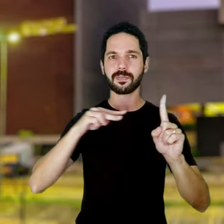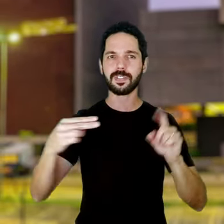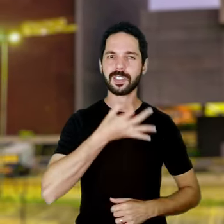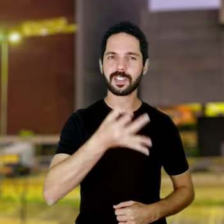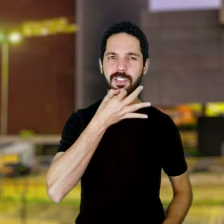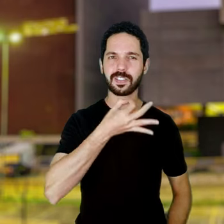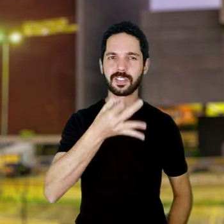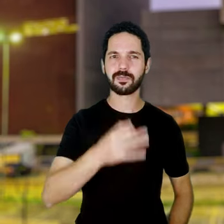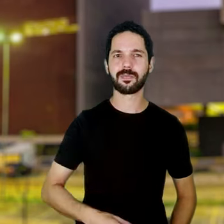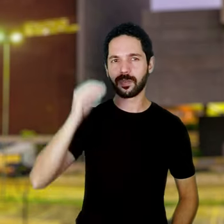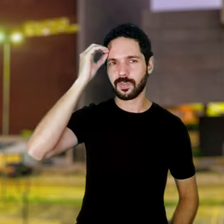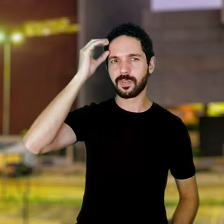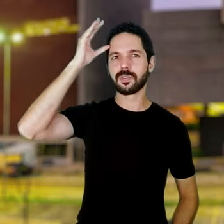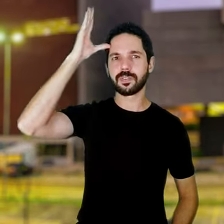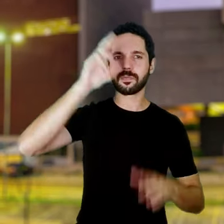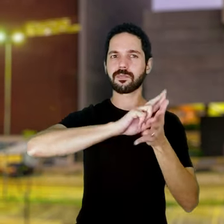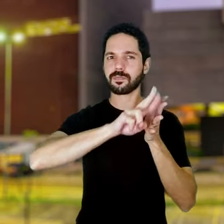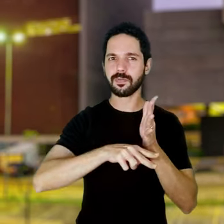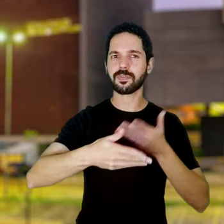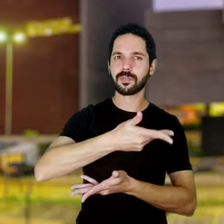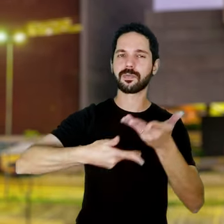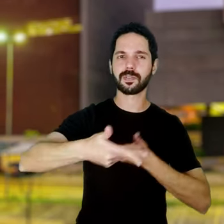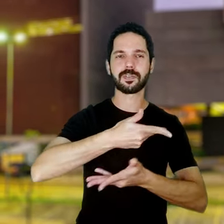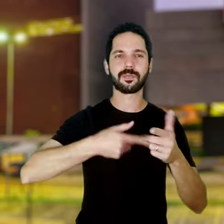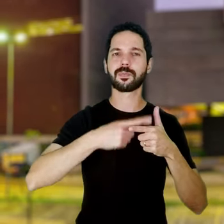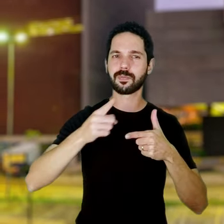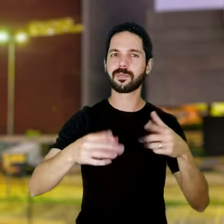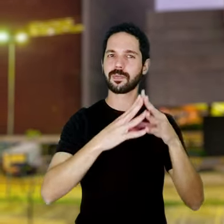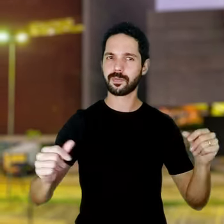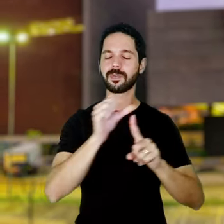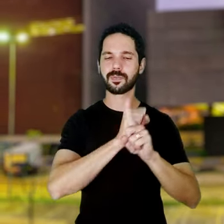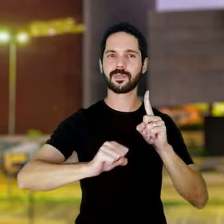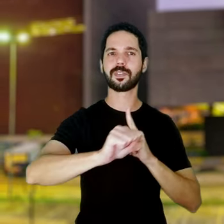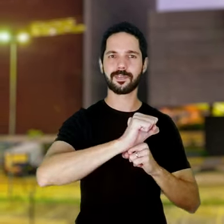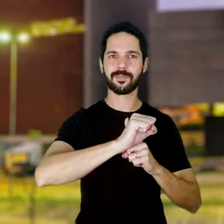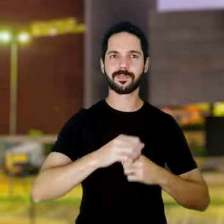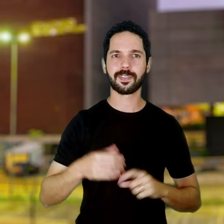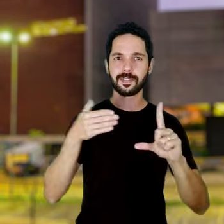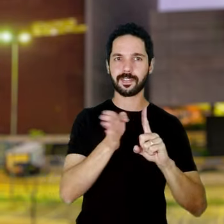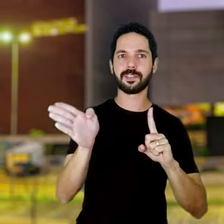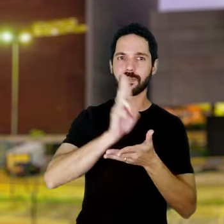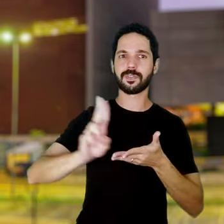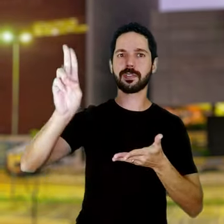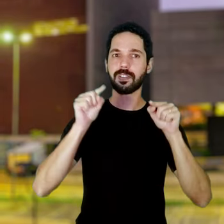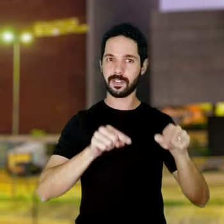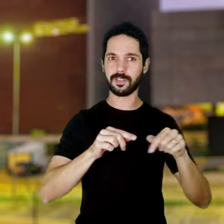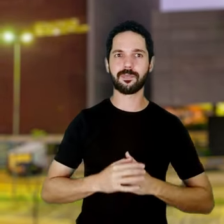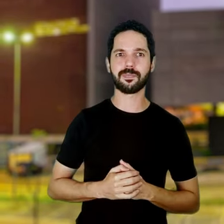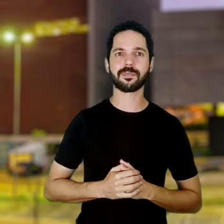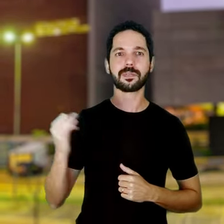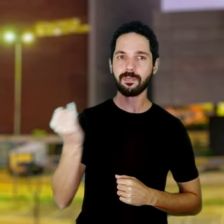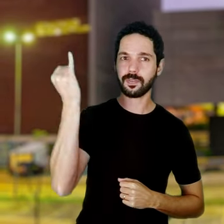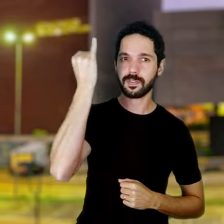visão crítica para que tais conhecimentos sejam aplicados na solução de problemas da sociedade, através da extensão universitária.